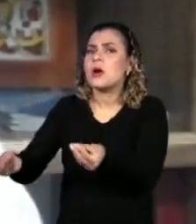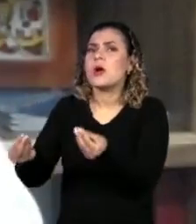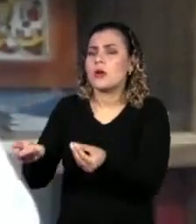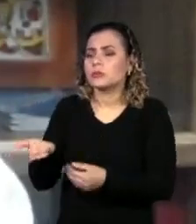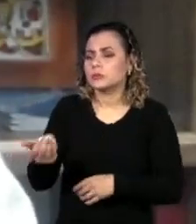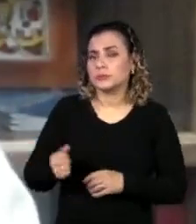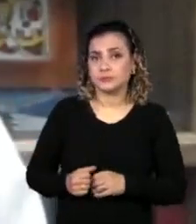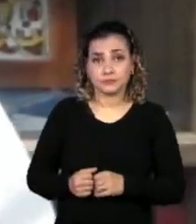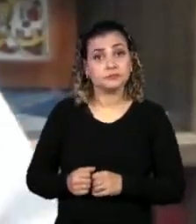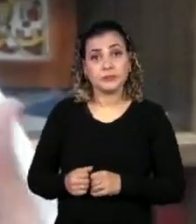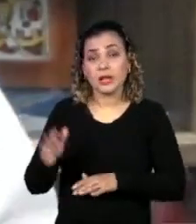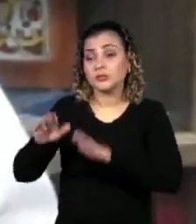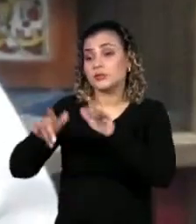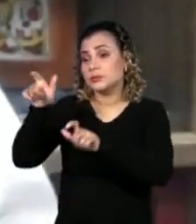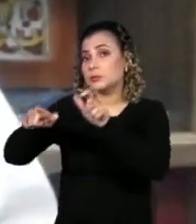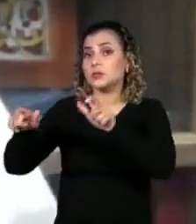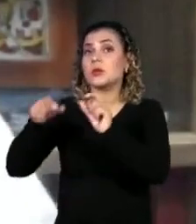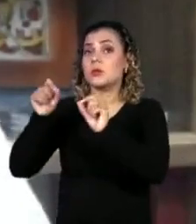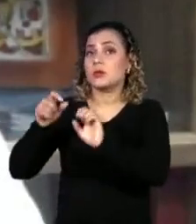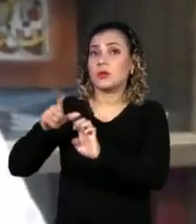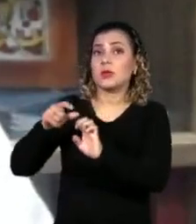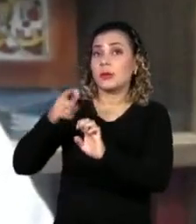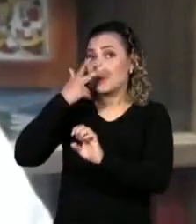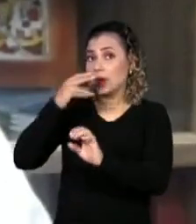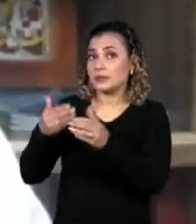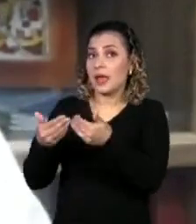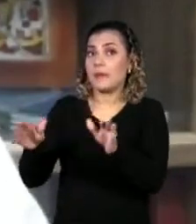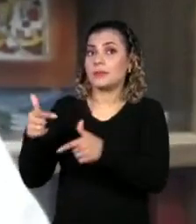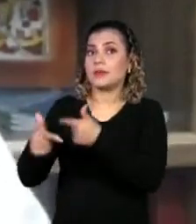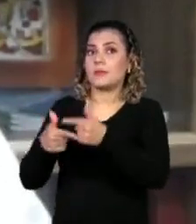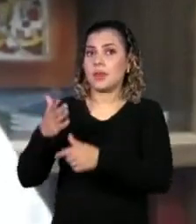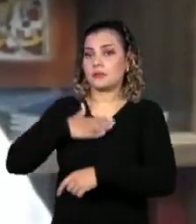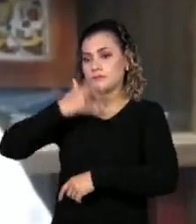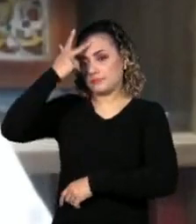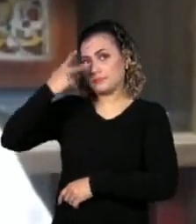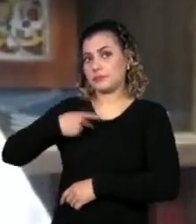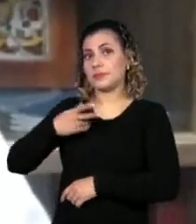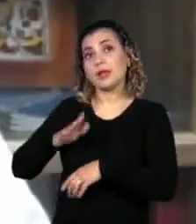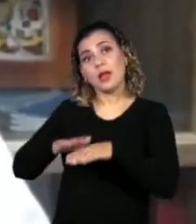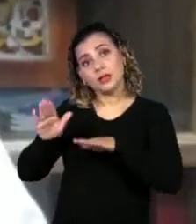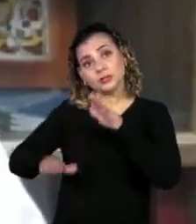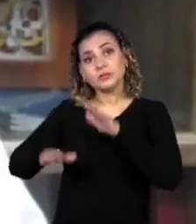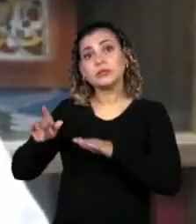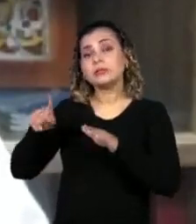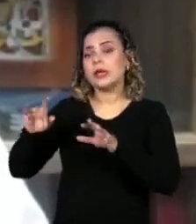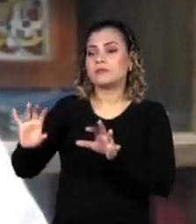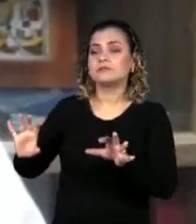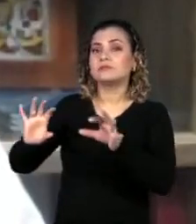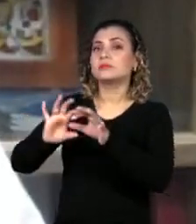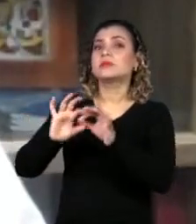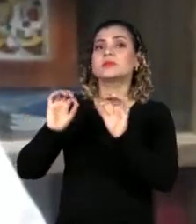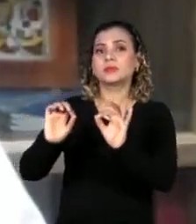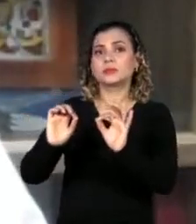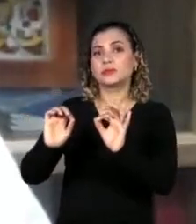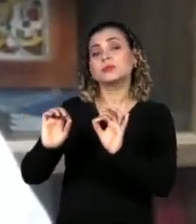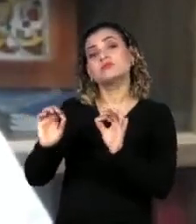né? Às vezes a pessoa acaba abrindo um próprio emprego para si mesma, sim, que acaba sendo muitas vezes conectado com